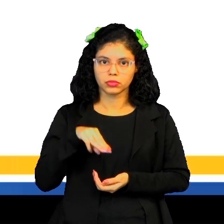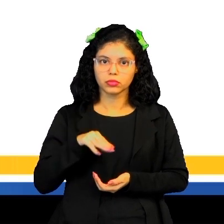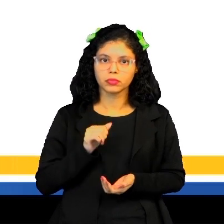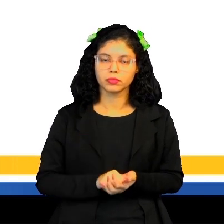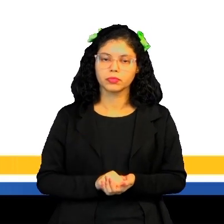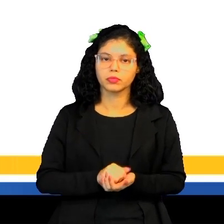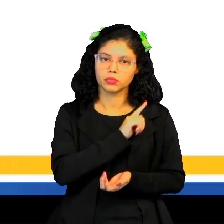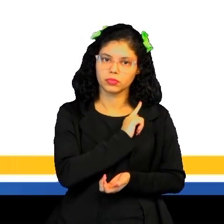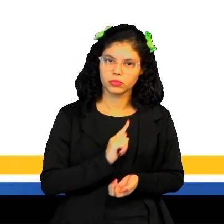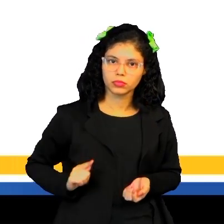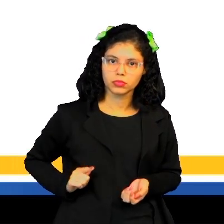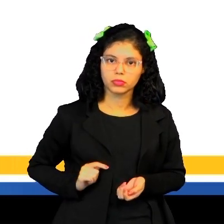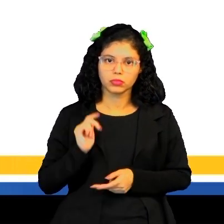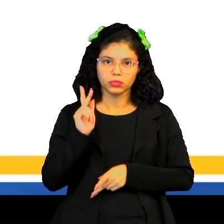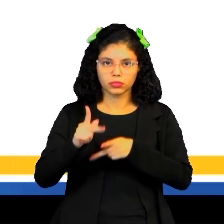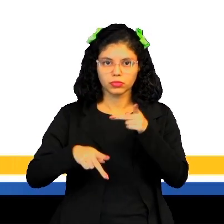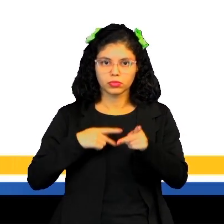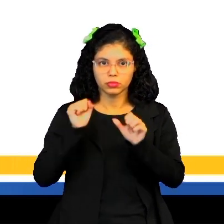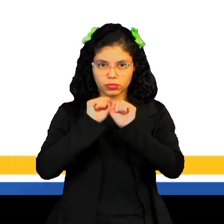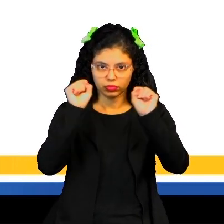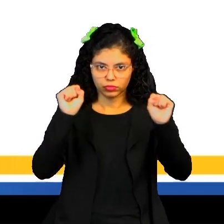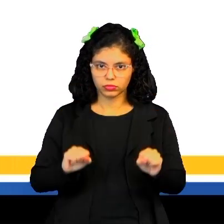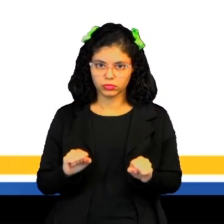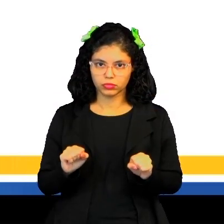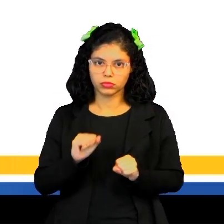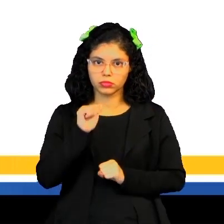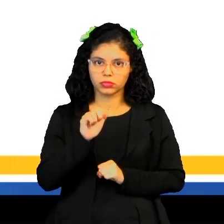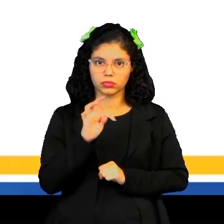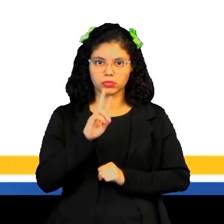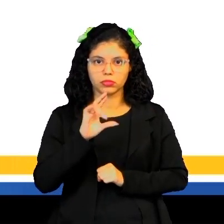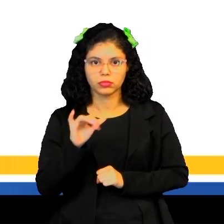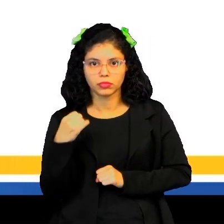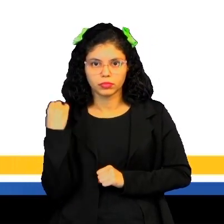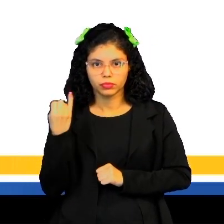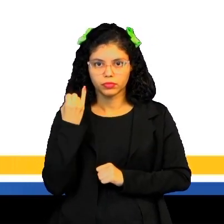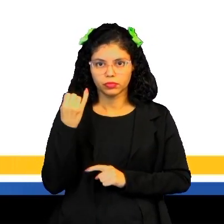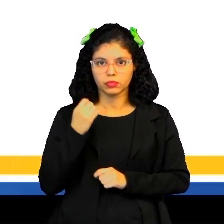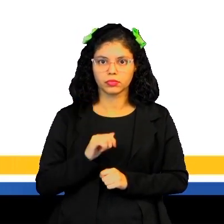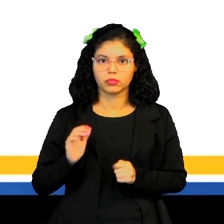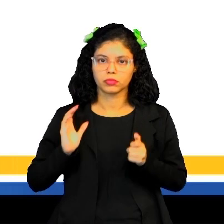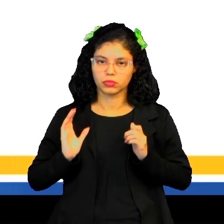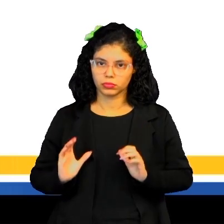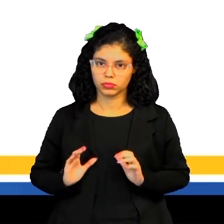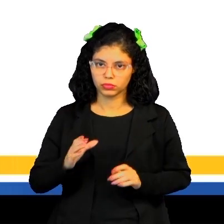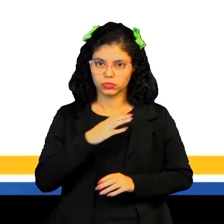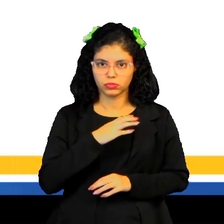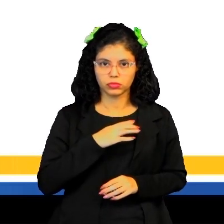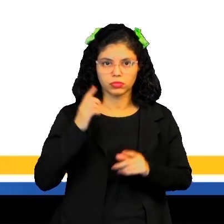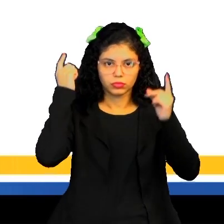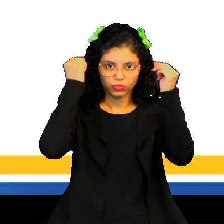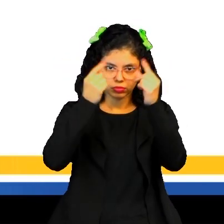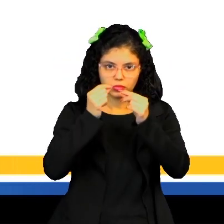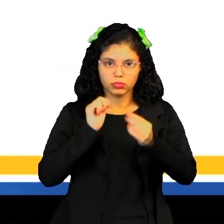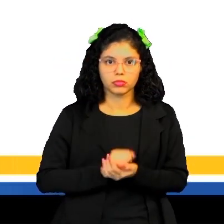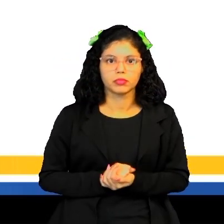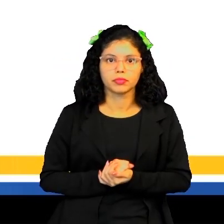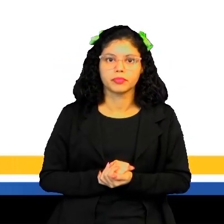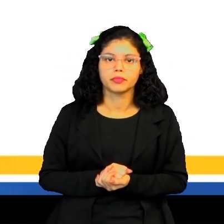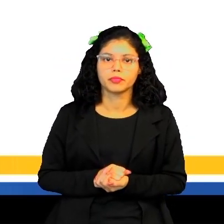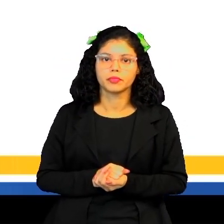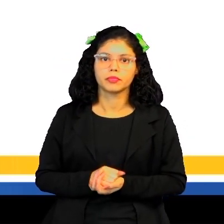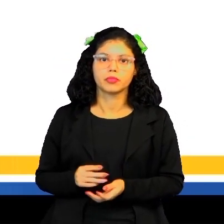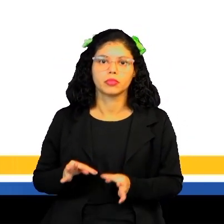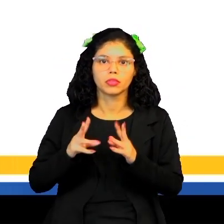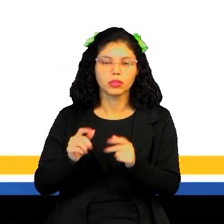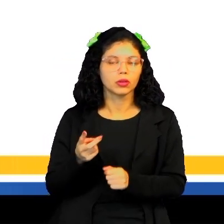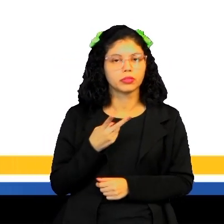do povo, né, esse sistema foi desenvolvido em Atenas, uma das principais cidades da Grécia, embora, né, tenha sido berço da democracia, nem